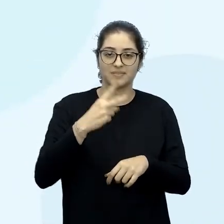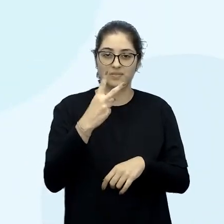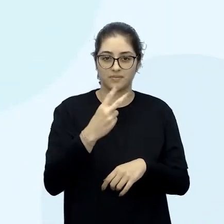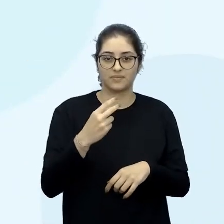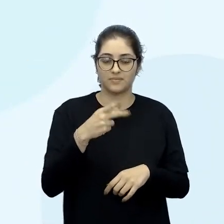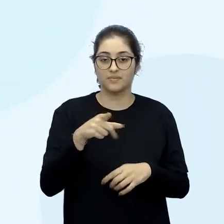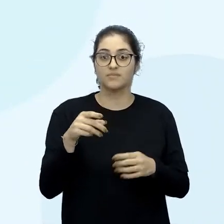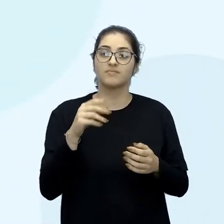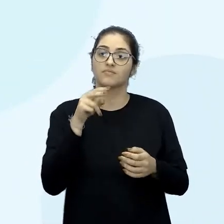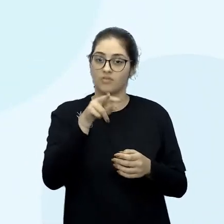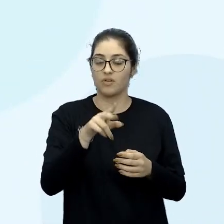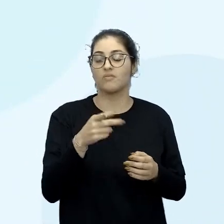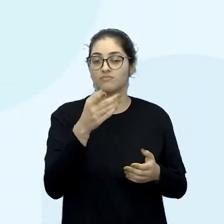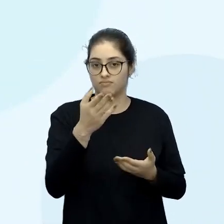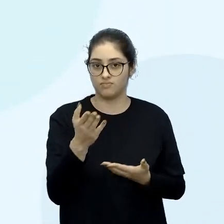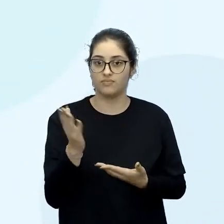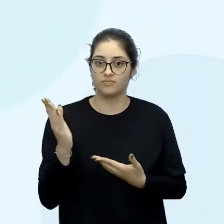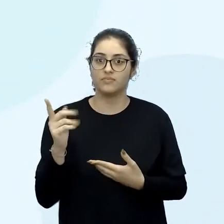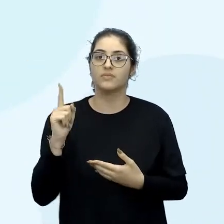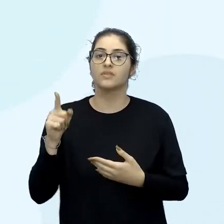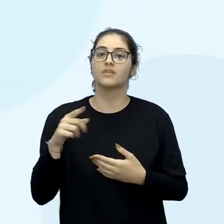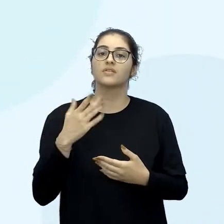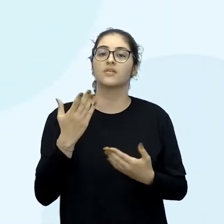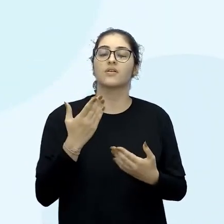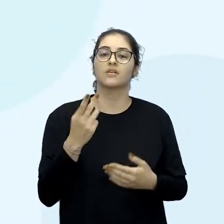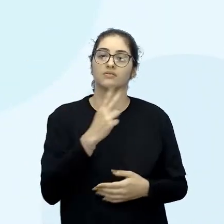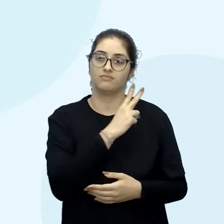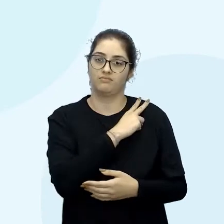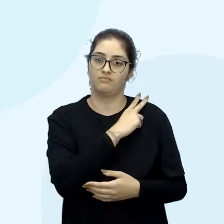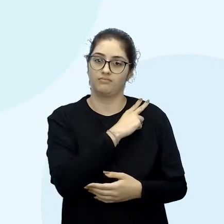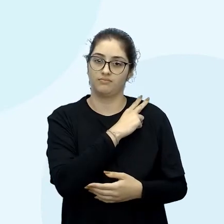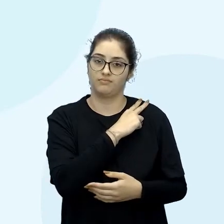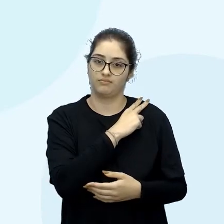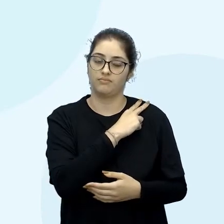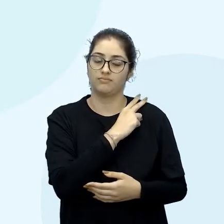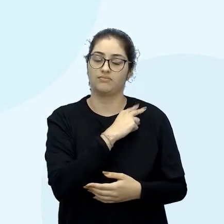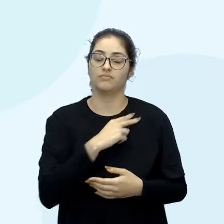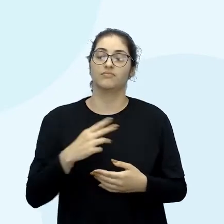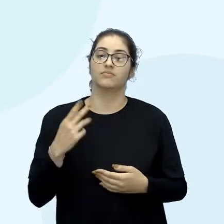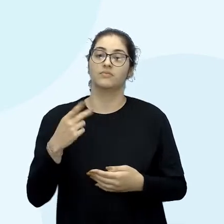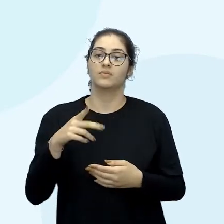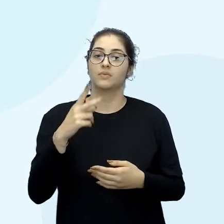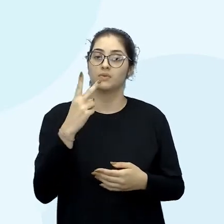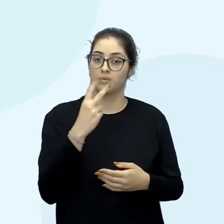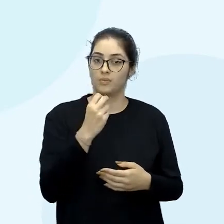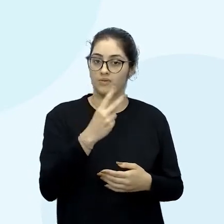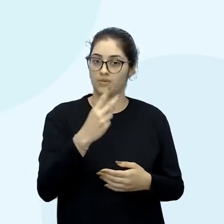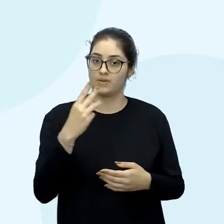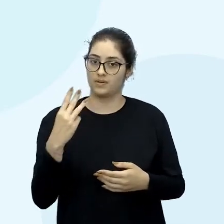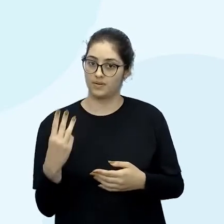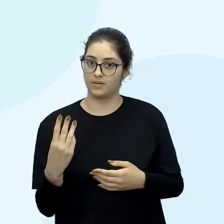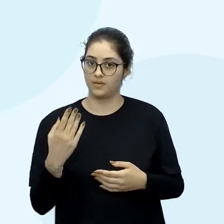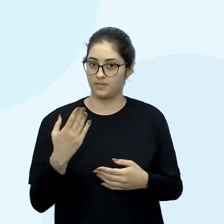mundo aí na segunda série, que está matriculado, né? Segunda série. E